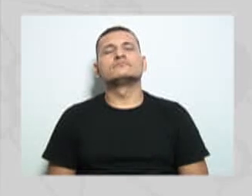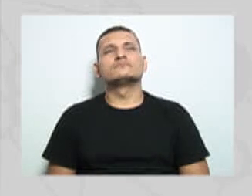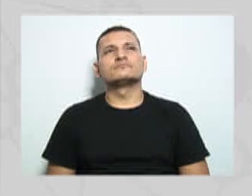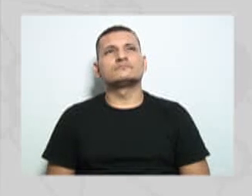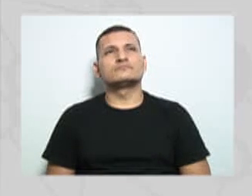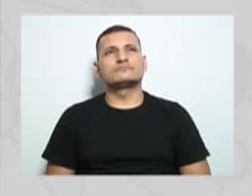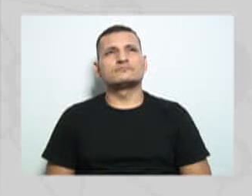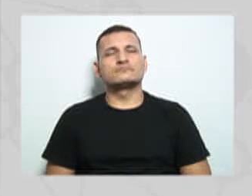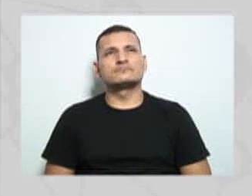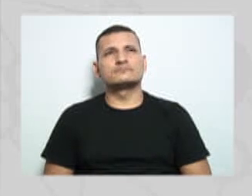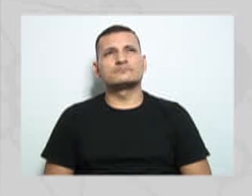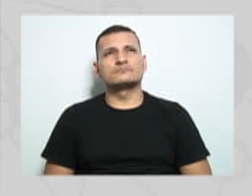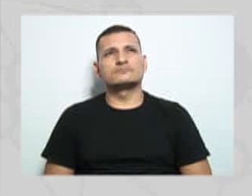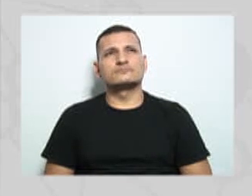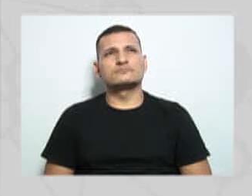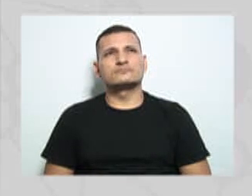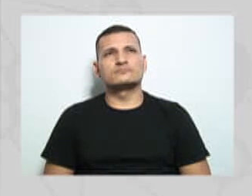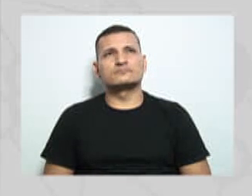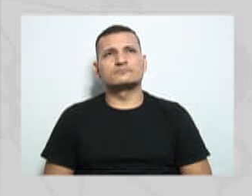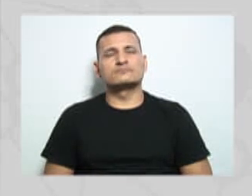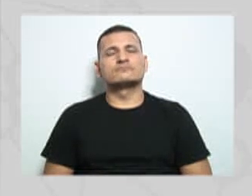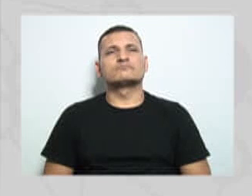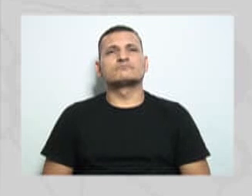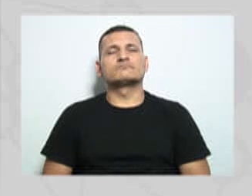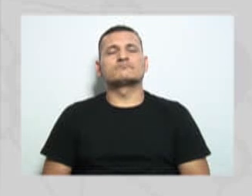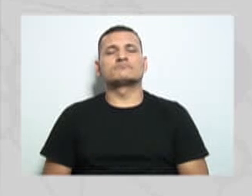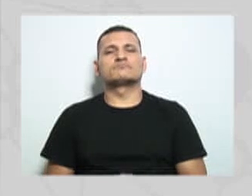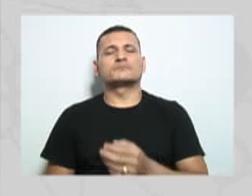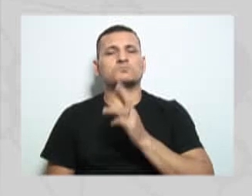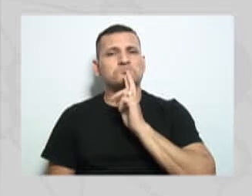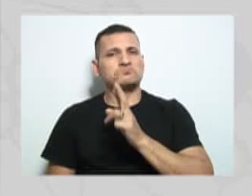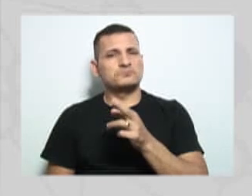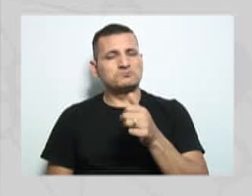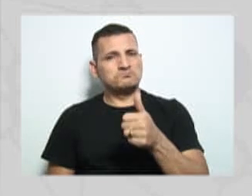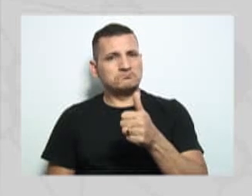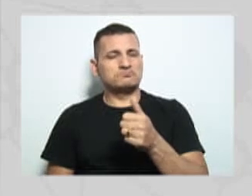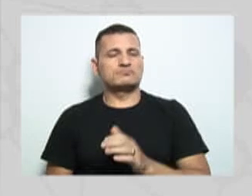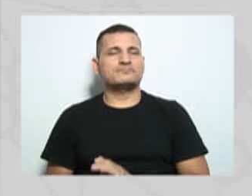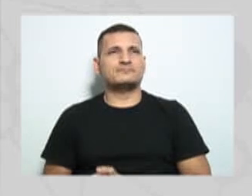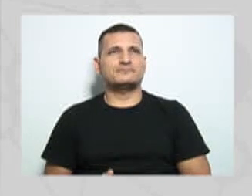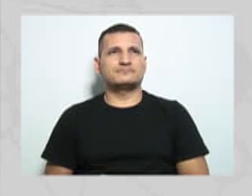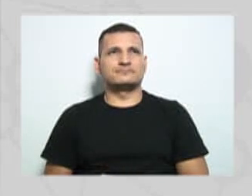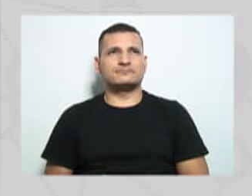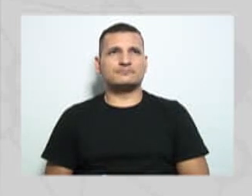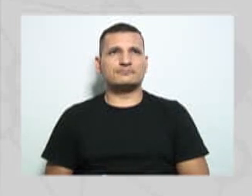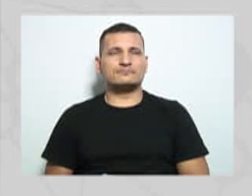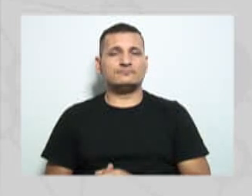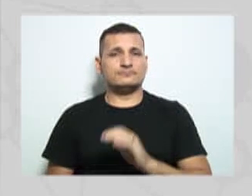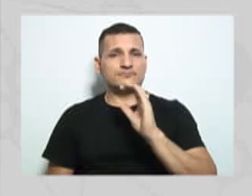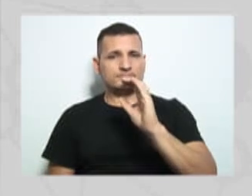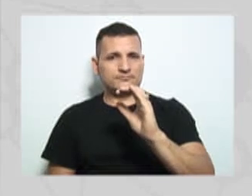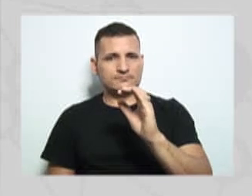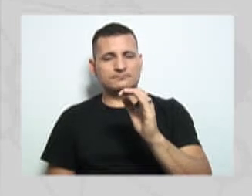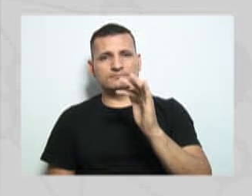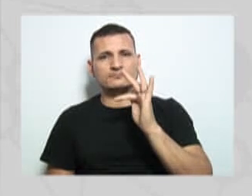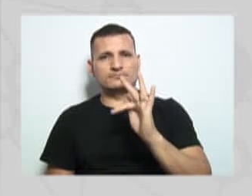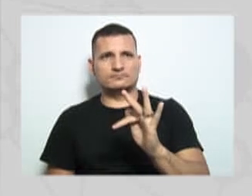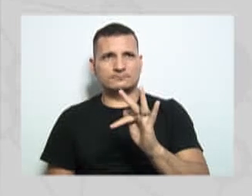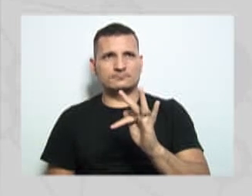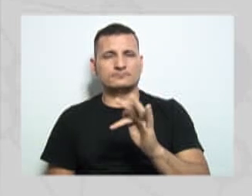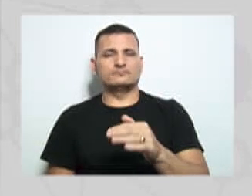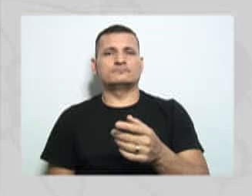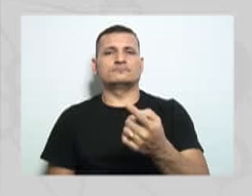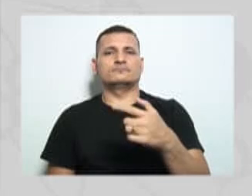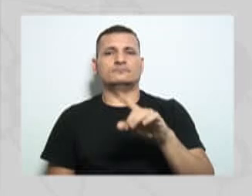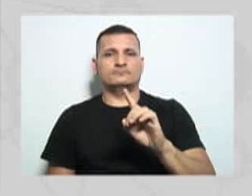eles colocaram correto, vamos lá. Olha só, eles estavam mesmo ligados na aula. Letra C é falso e letra